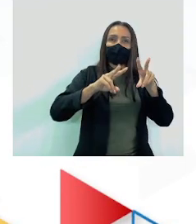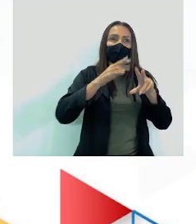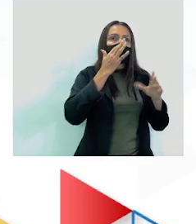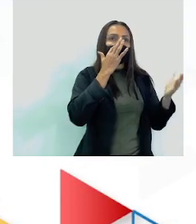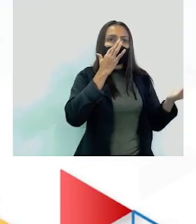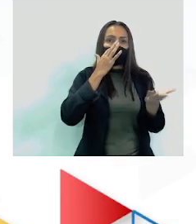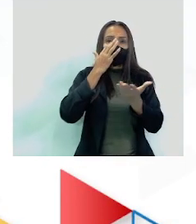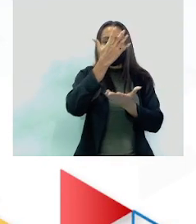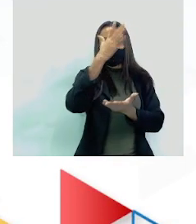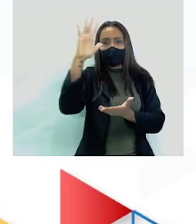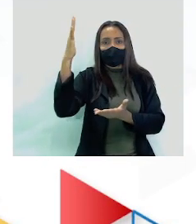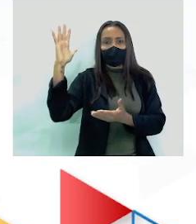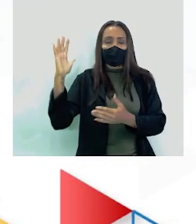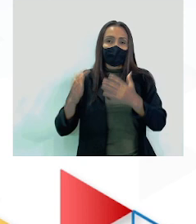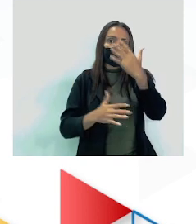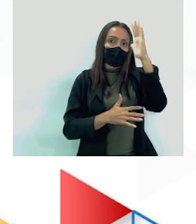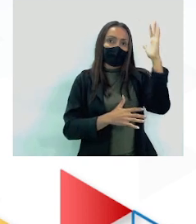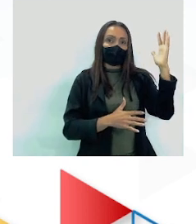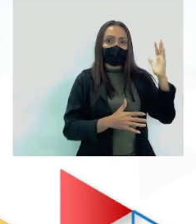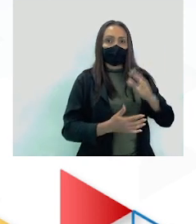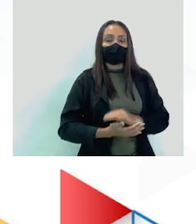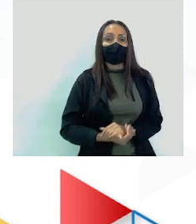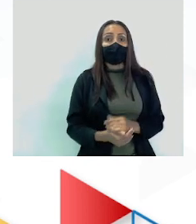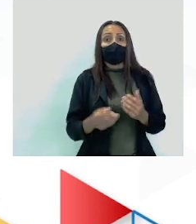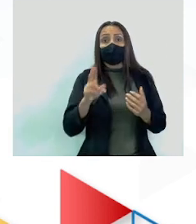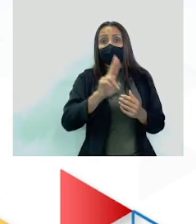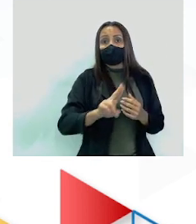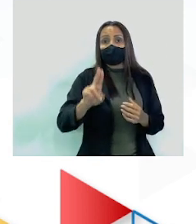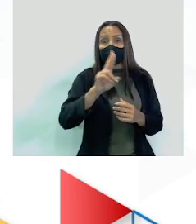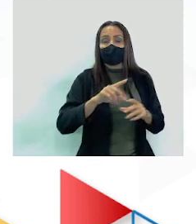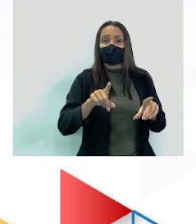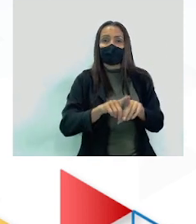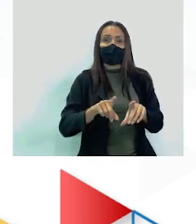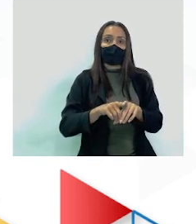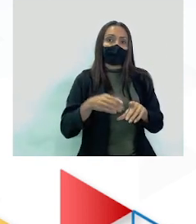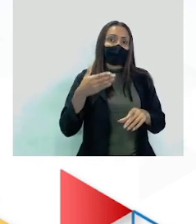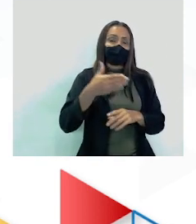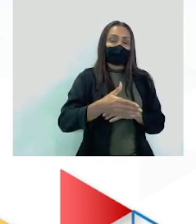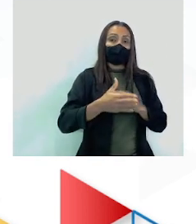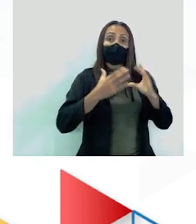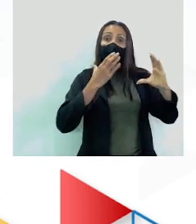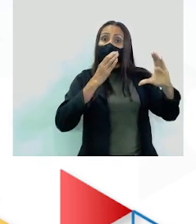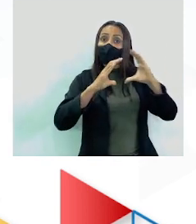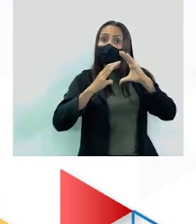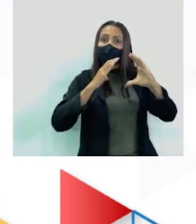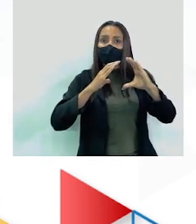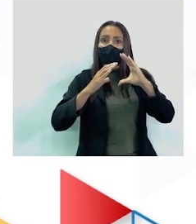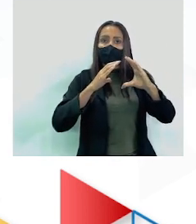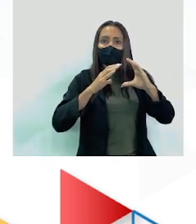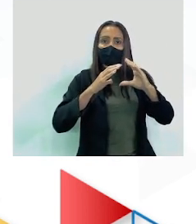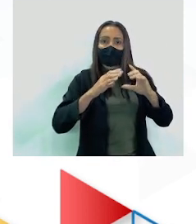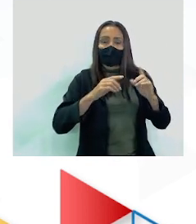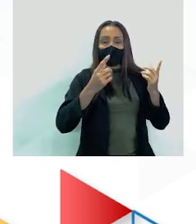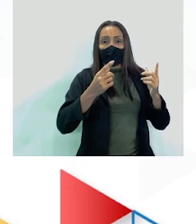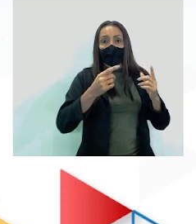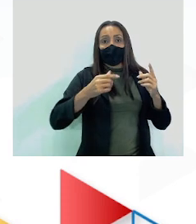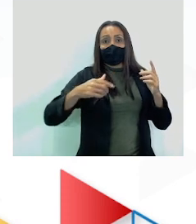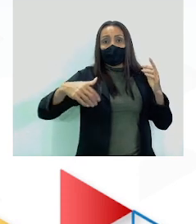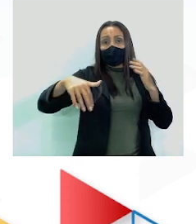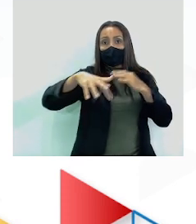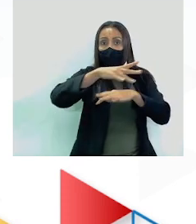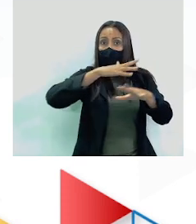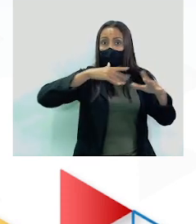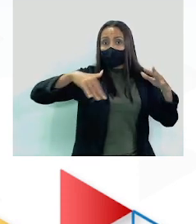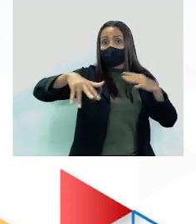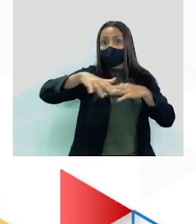esporte, recreação e ecoturismo, além de serem utilizadas também como um acesso à comunicação entre vários pontos não urbanos. Então,